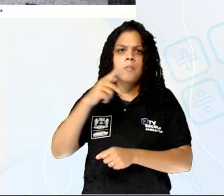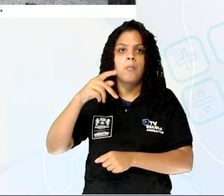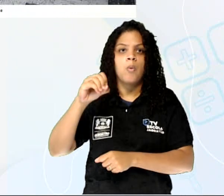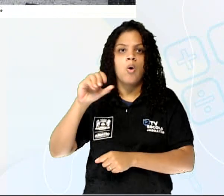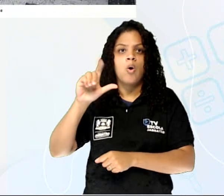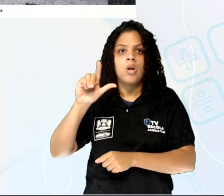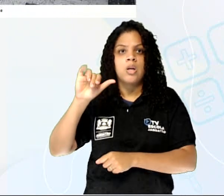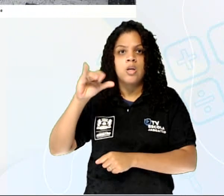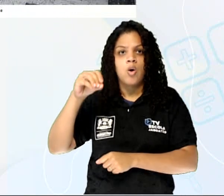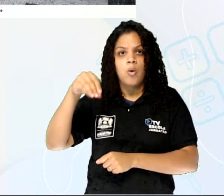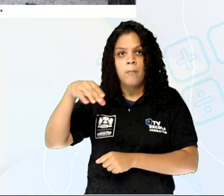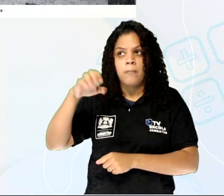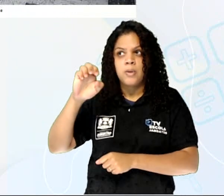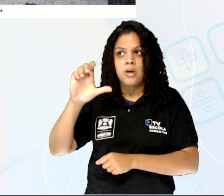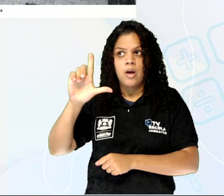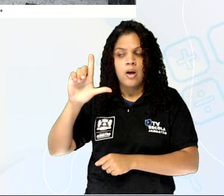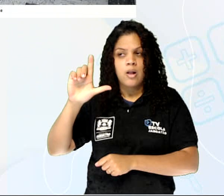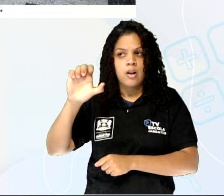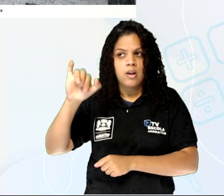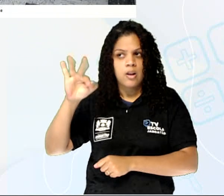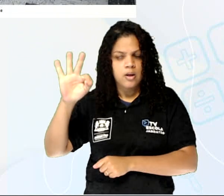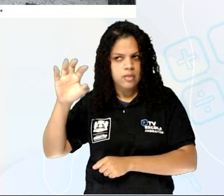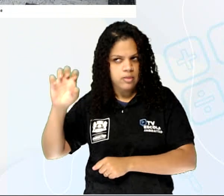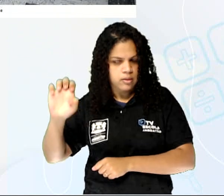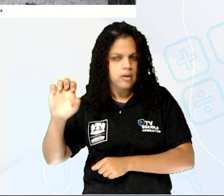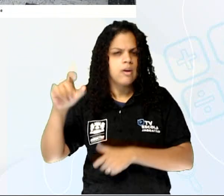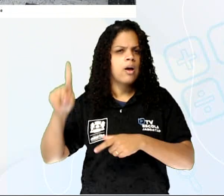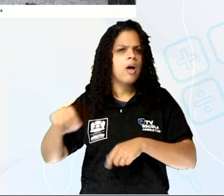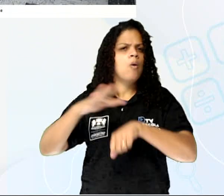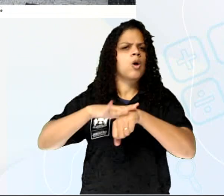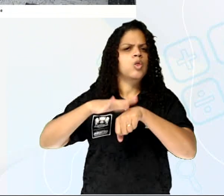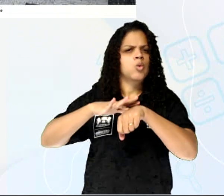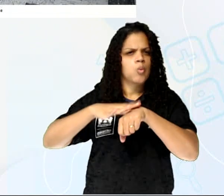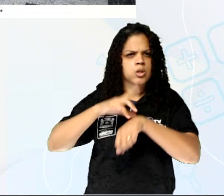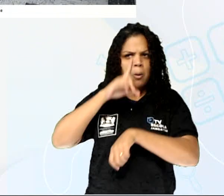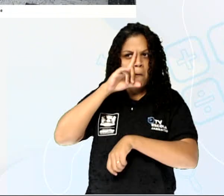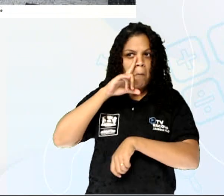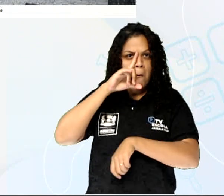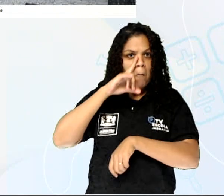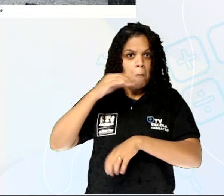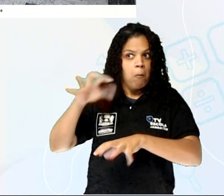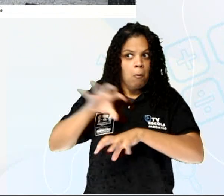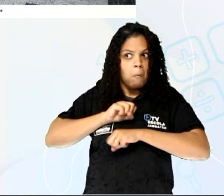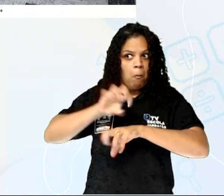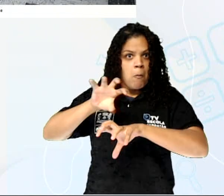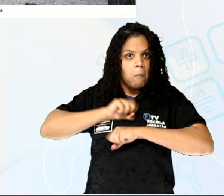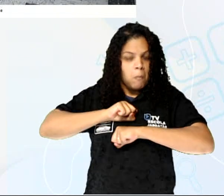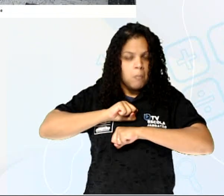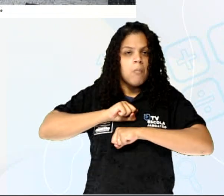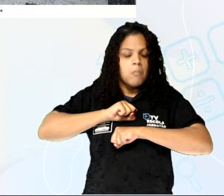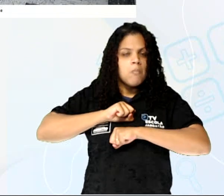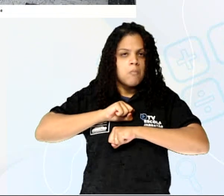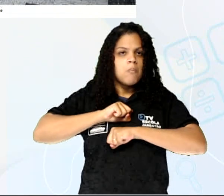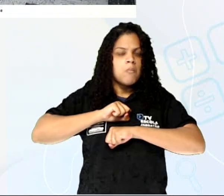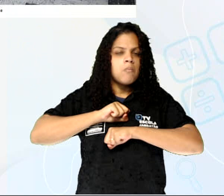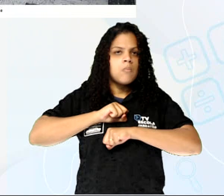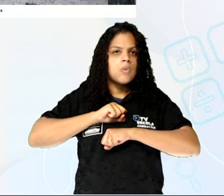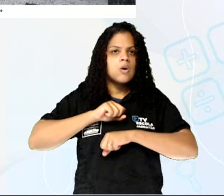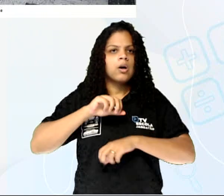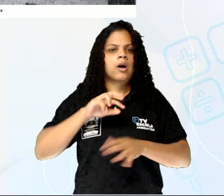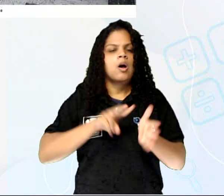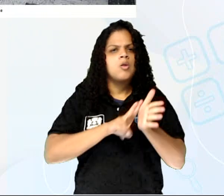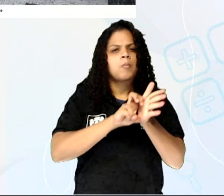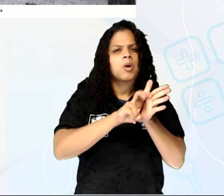paralisia infantil, que é uma doença contagiosa aguda causada pelo poliovírus. A multiplicação desses